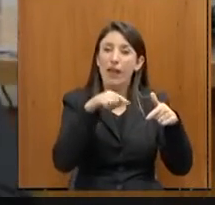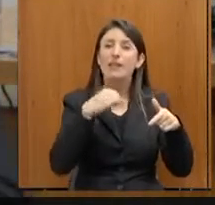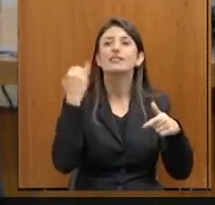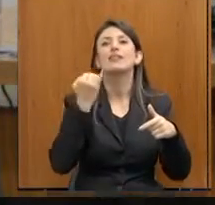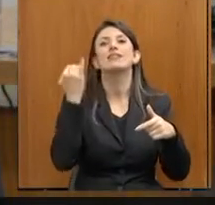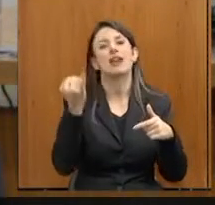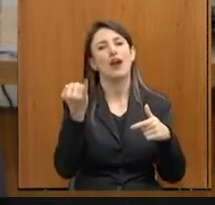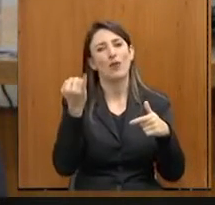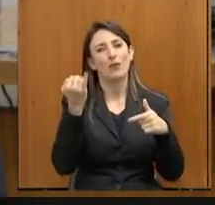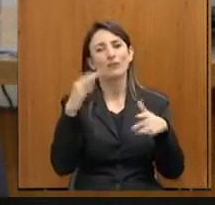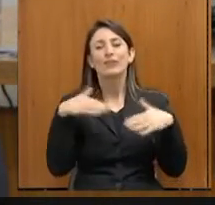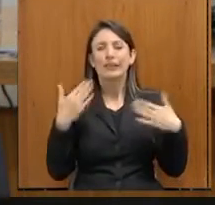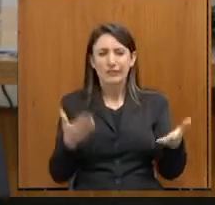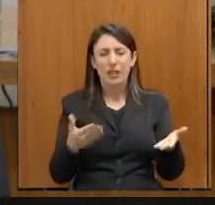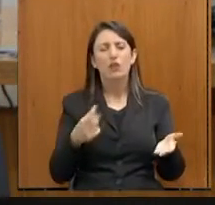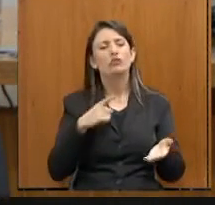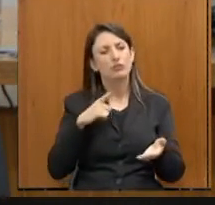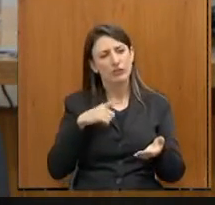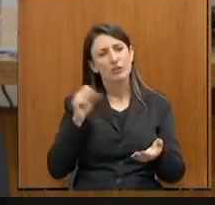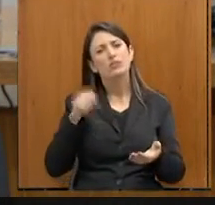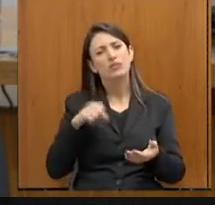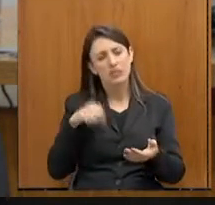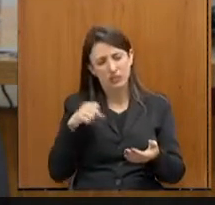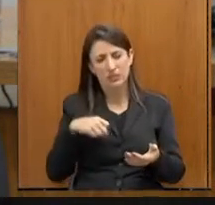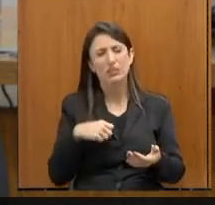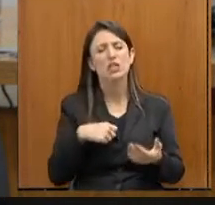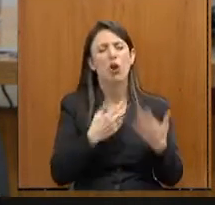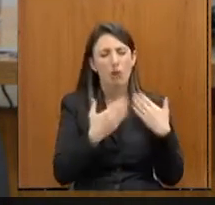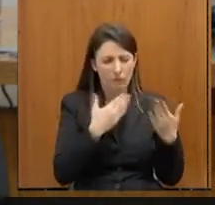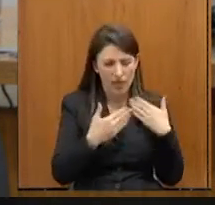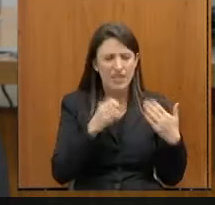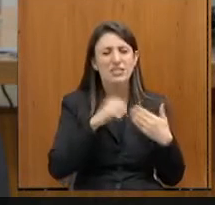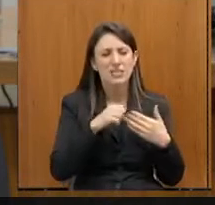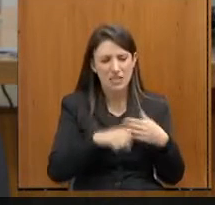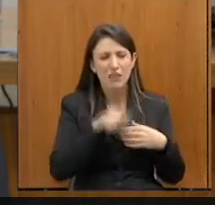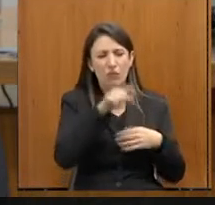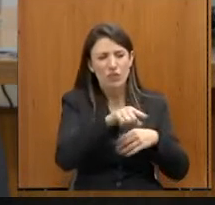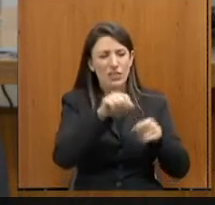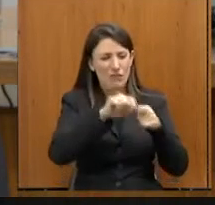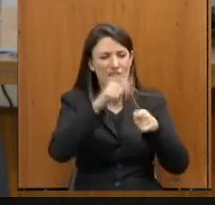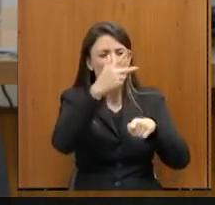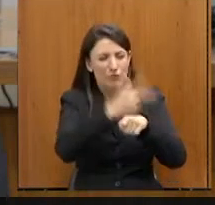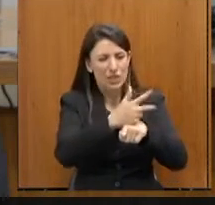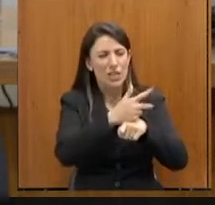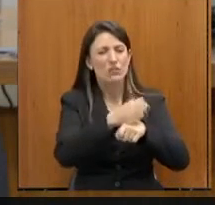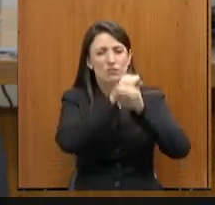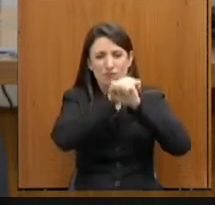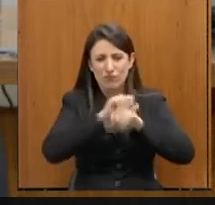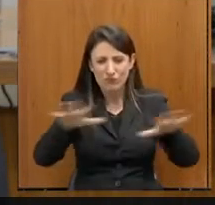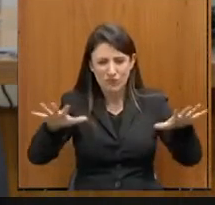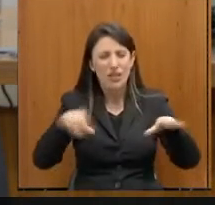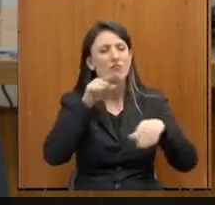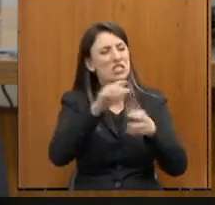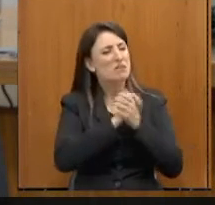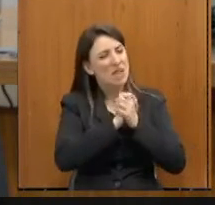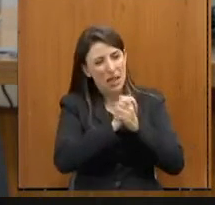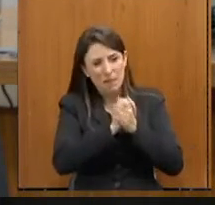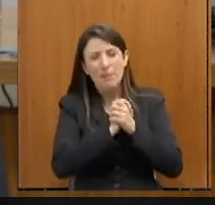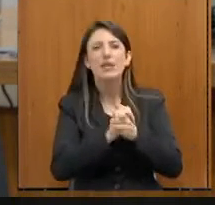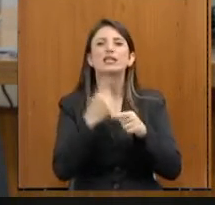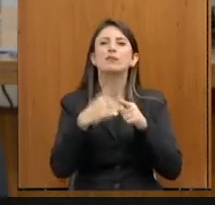então Tivemos sim essa conversa e o seu vídeo tá de parabéns porque você realmente é